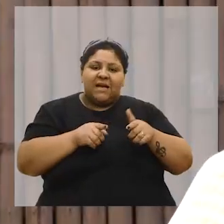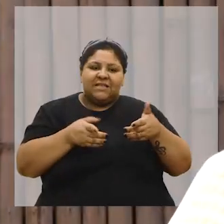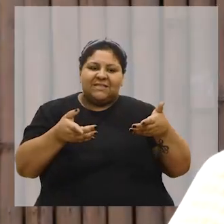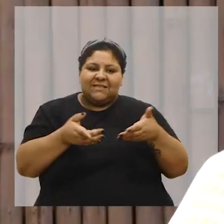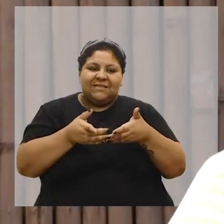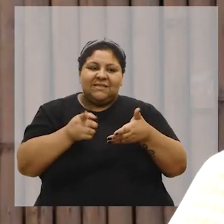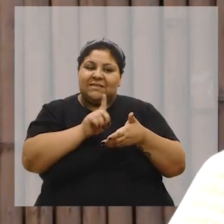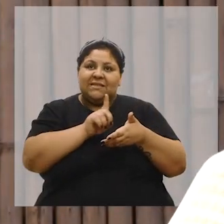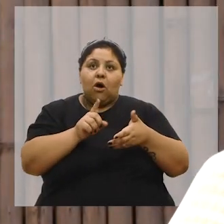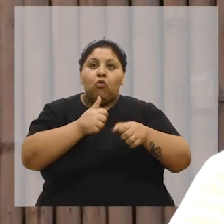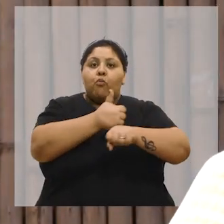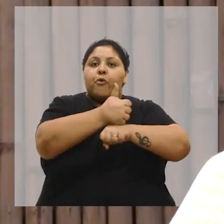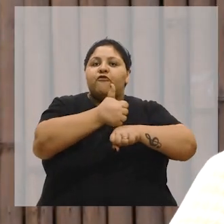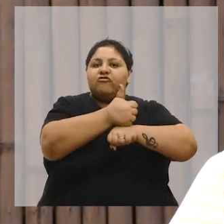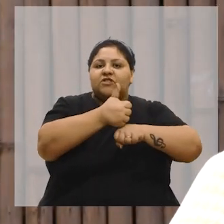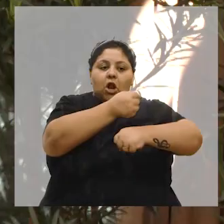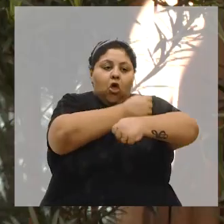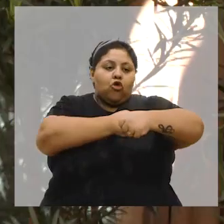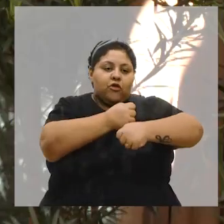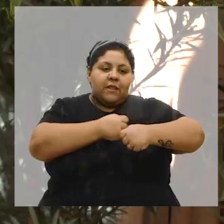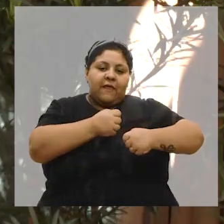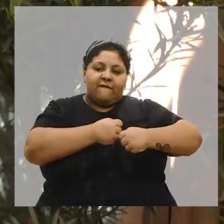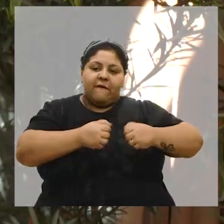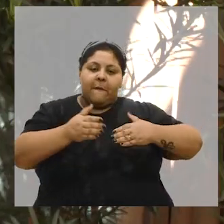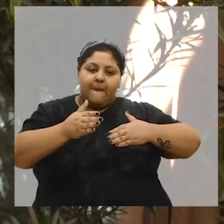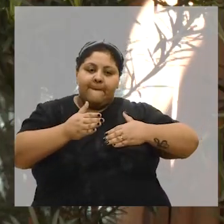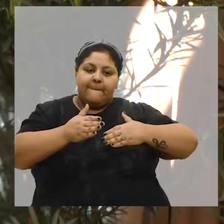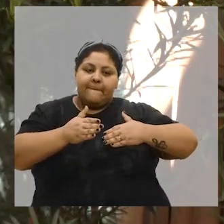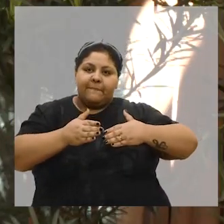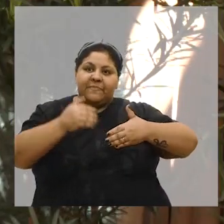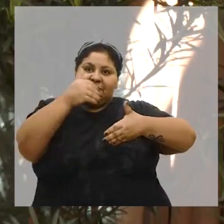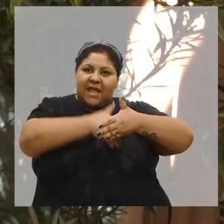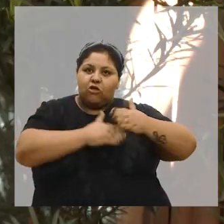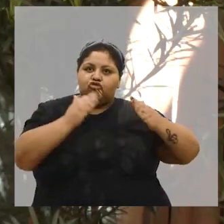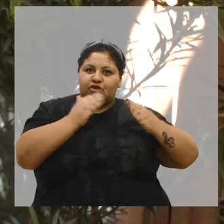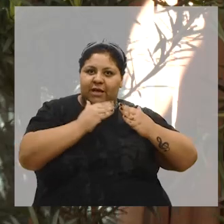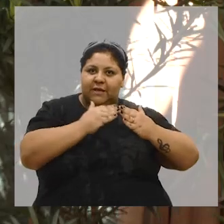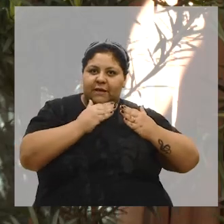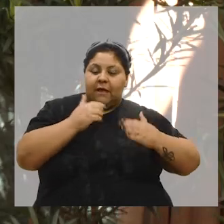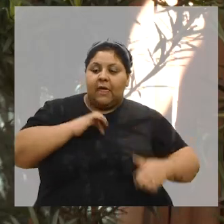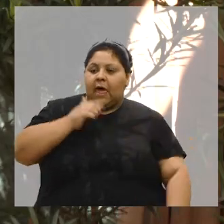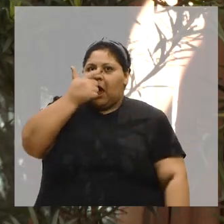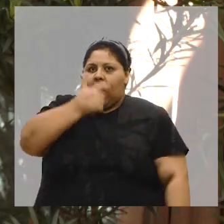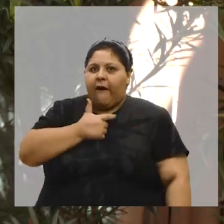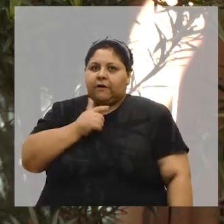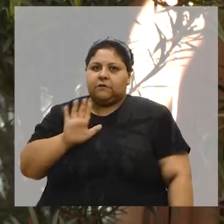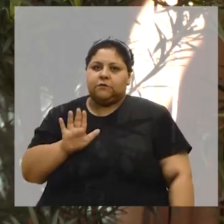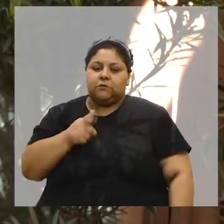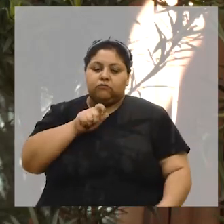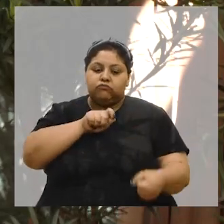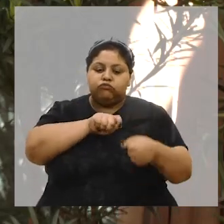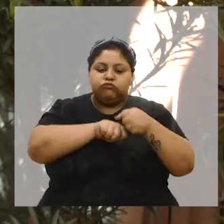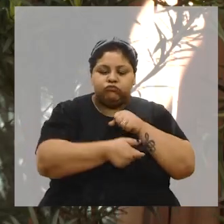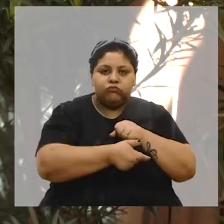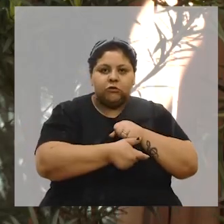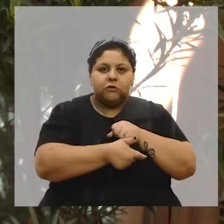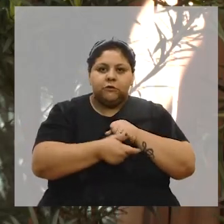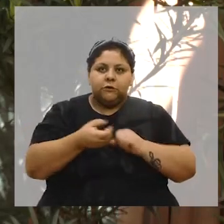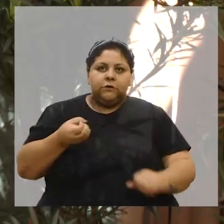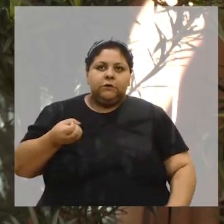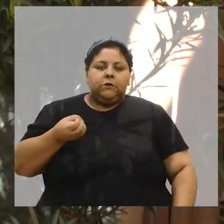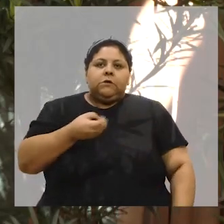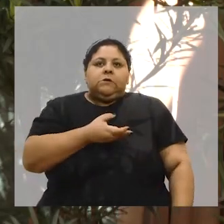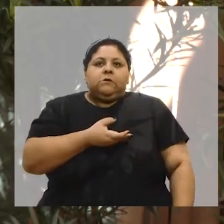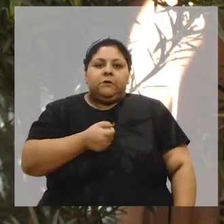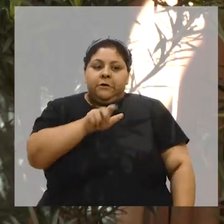porém não de forma profissional, né? Se cozinhava mais em casa, né? Então, eu acho que ela está investindo